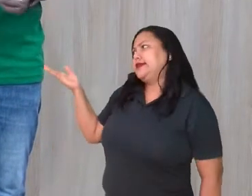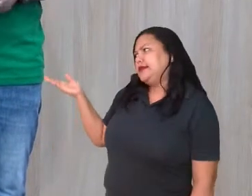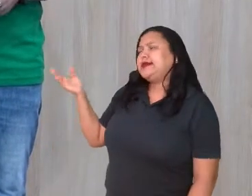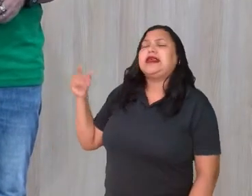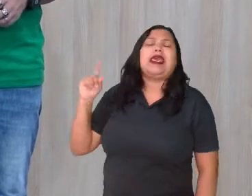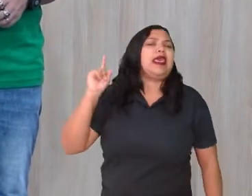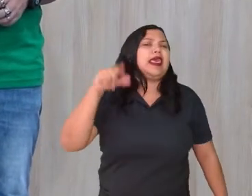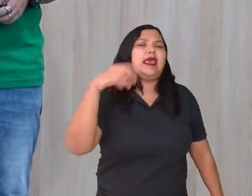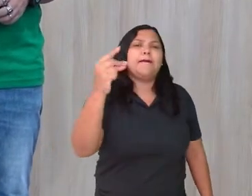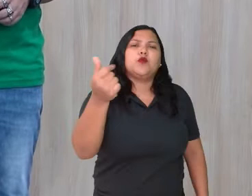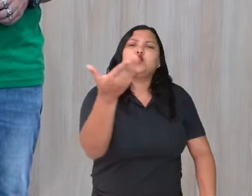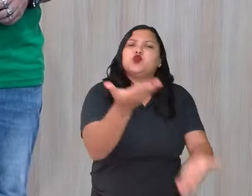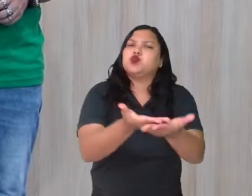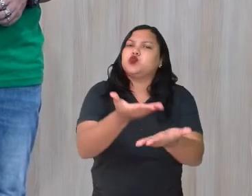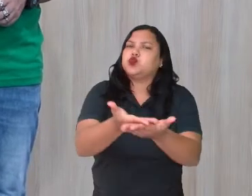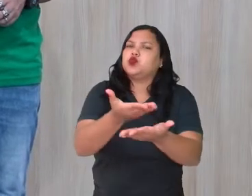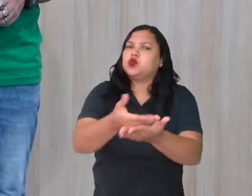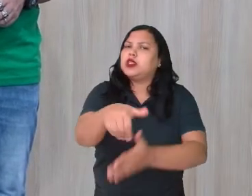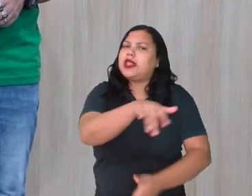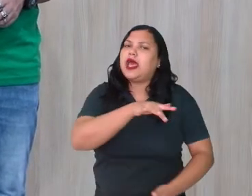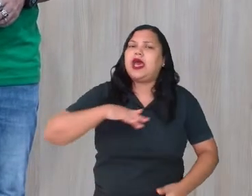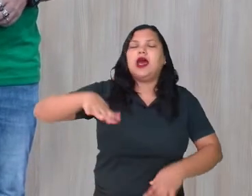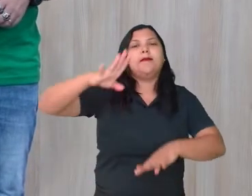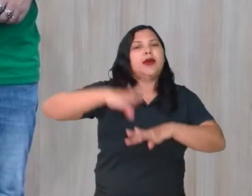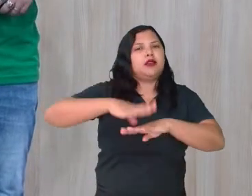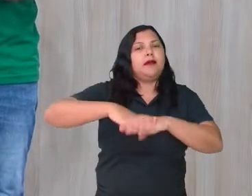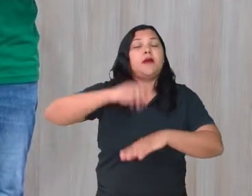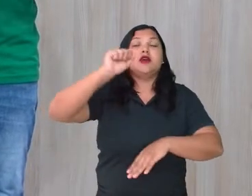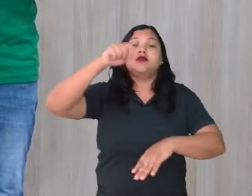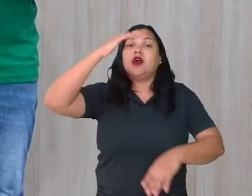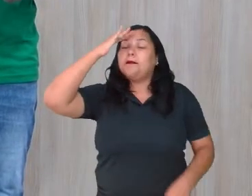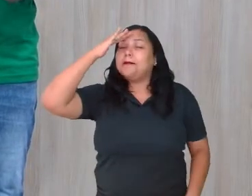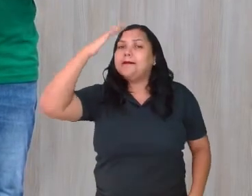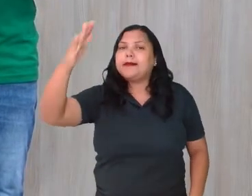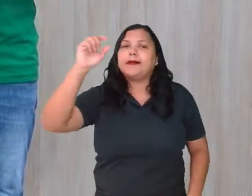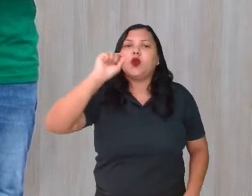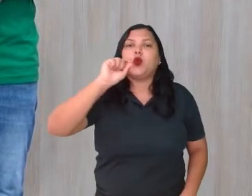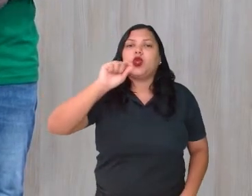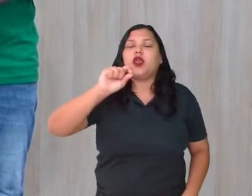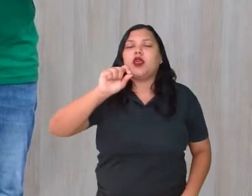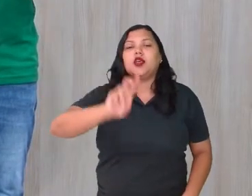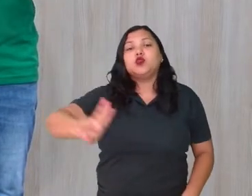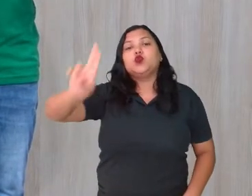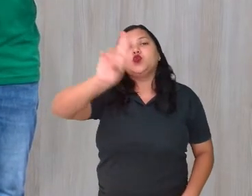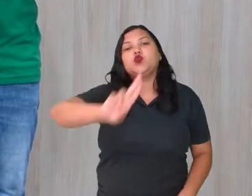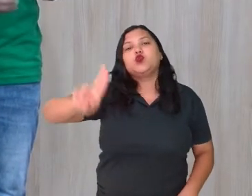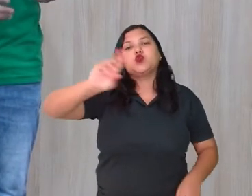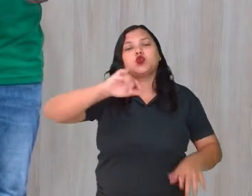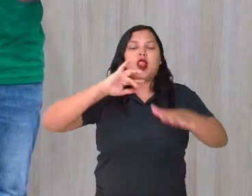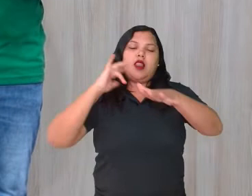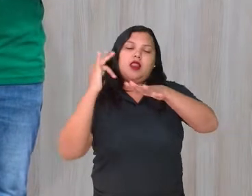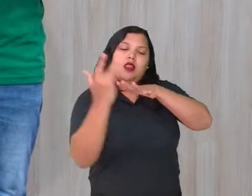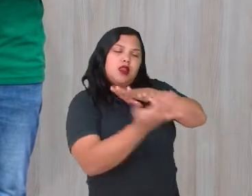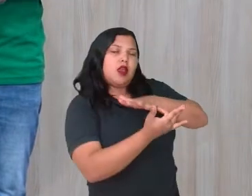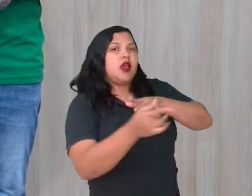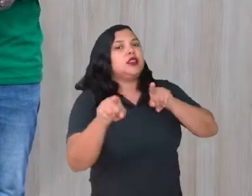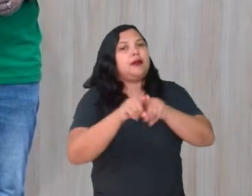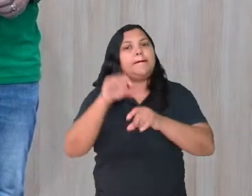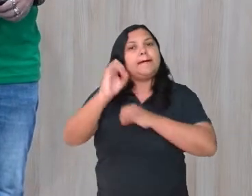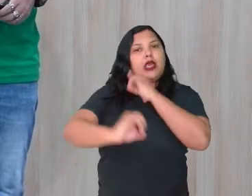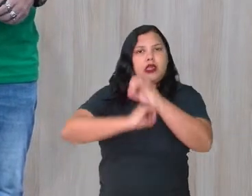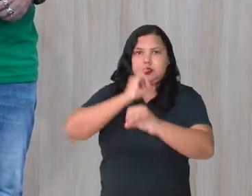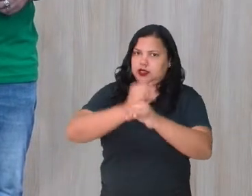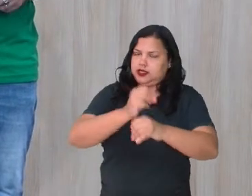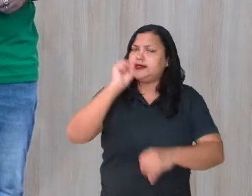muito estudado na matemática hoje, principalmente com aplicações para as redes sociais, para a internet,